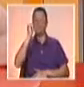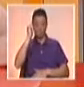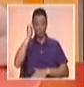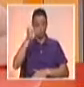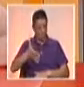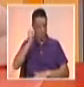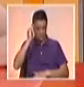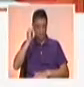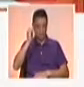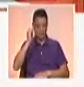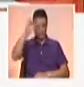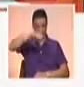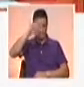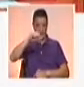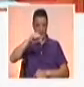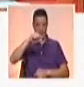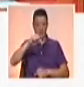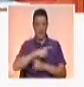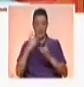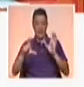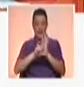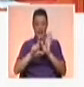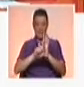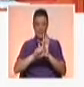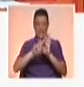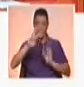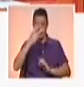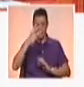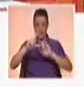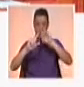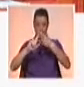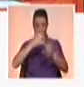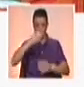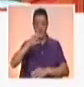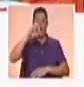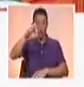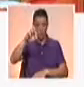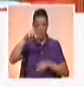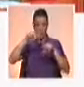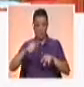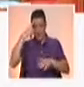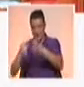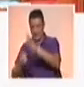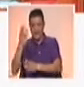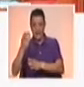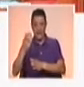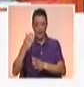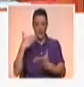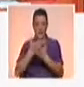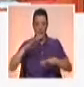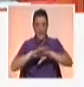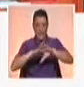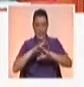Até ao 12º ano, sim. A Lei 3 de 2008, que é como é conhecida, veio criar a chamada Rede de